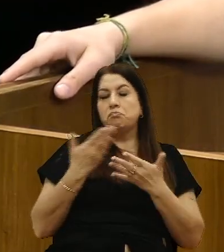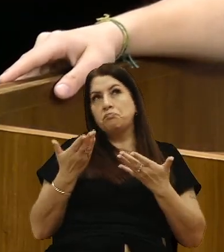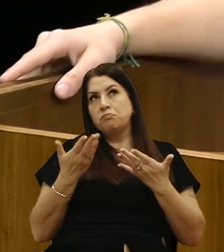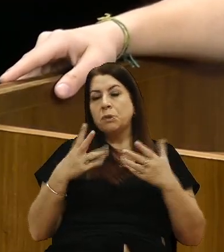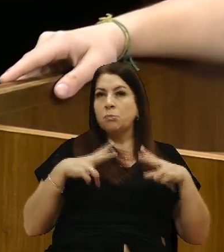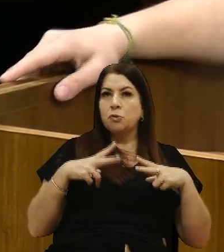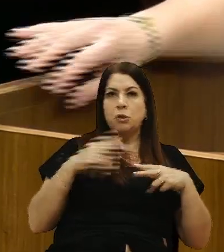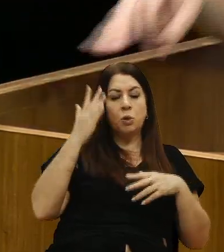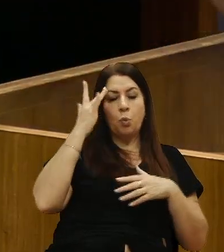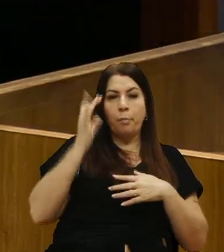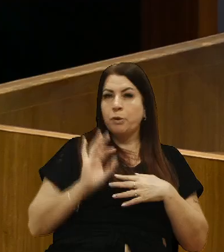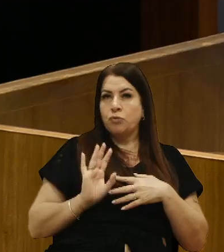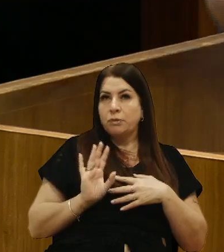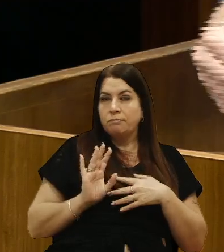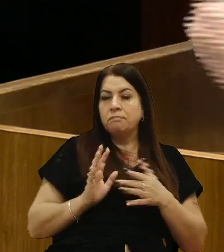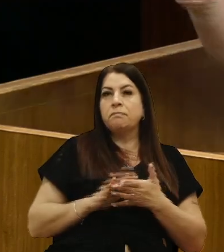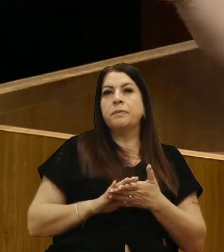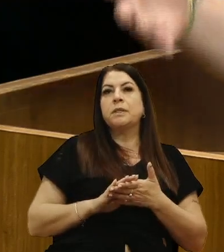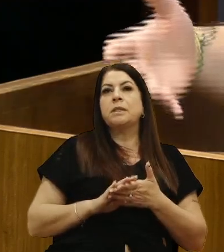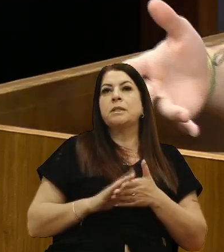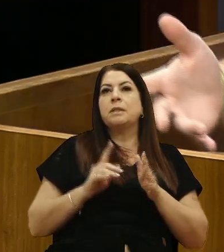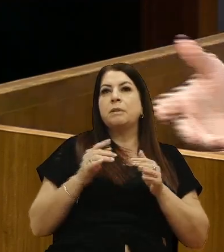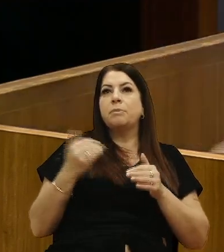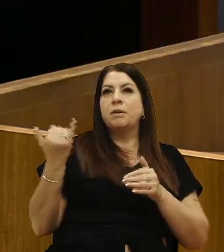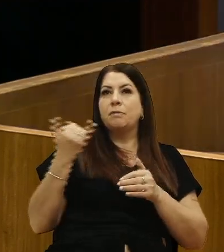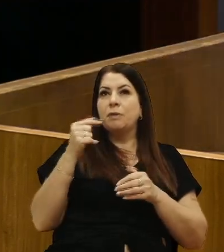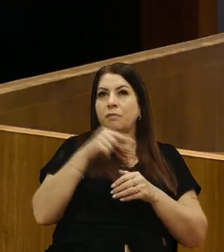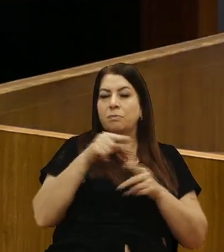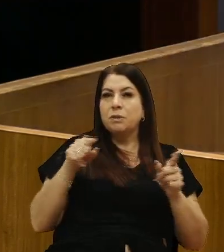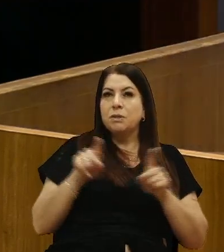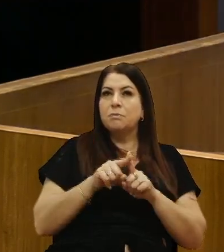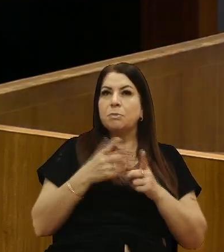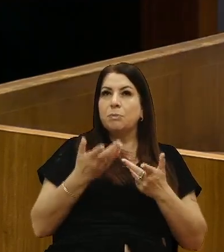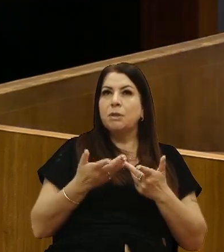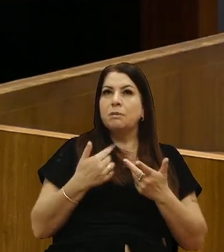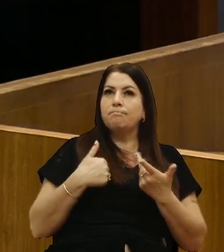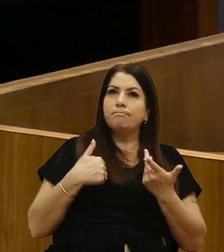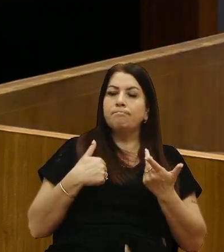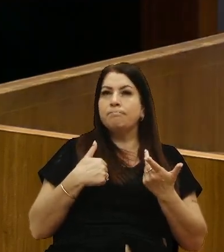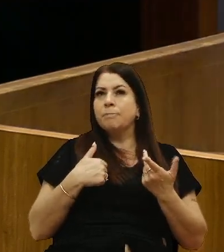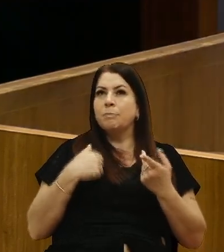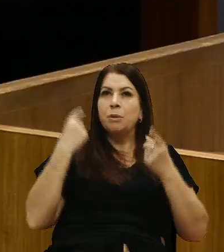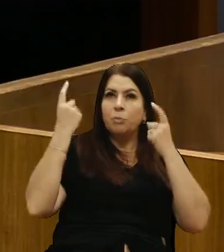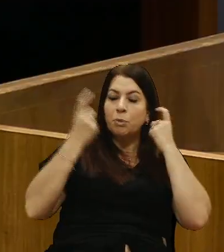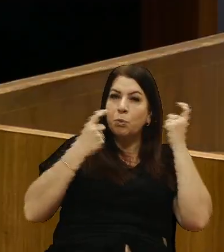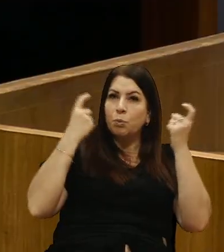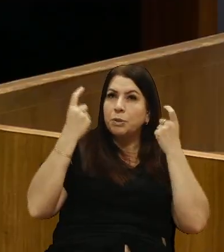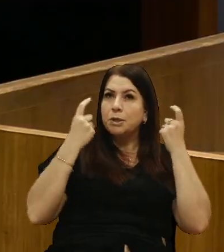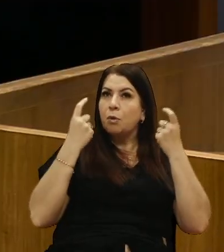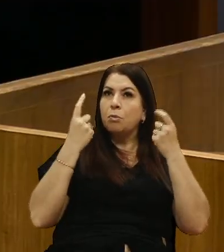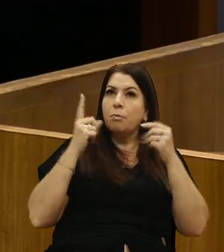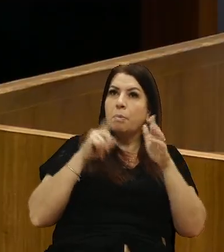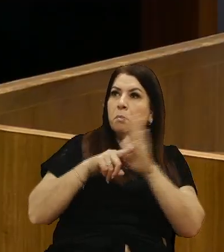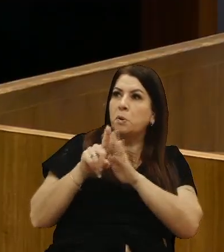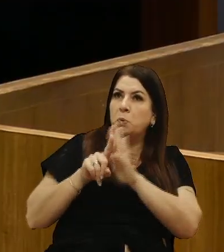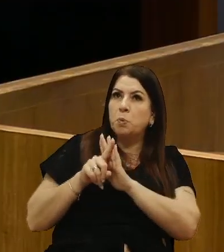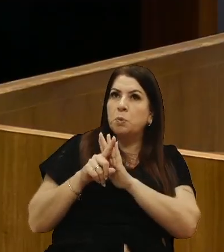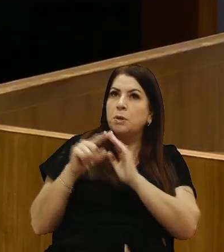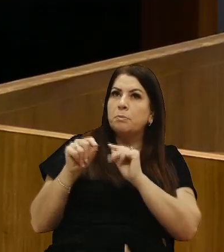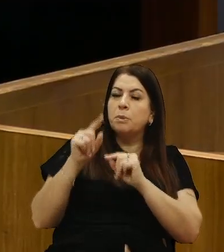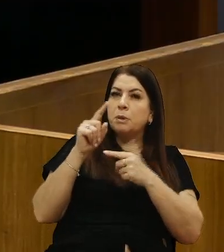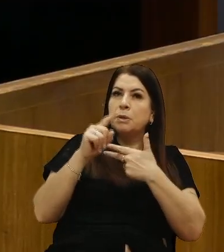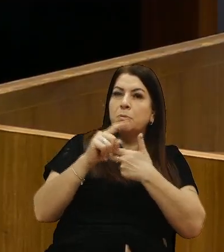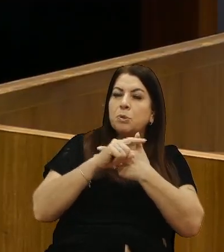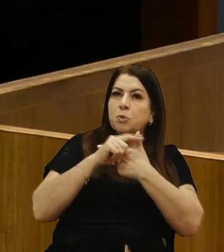não compreendi. Então, trouxe essa informação para cá porque fica a minha preocupação, meu questionamento para o